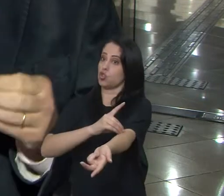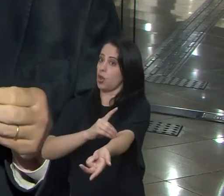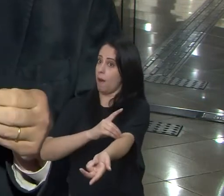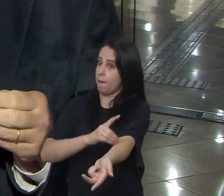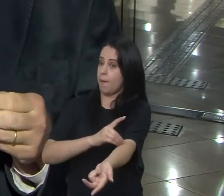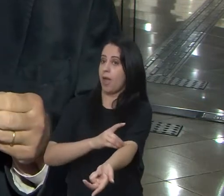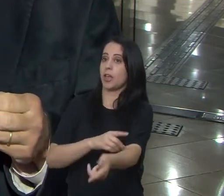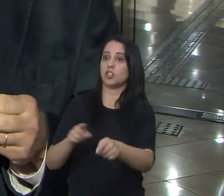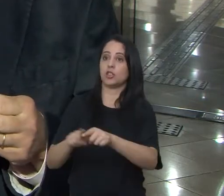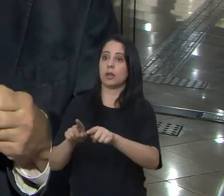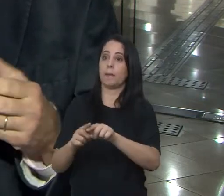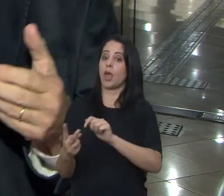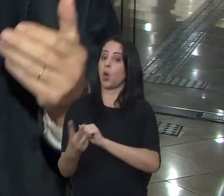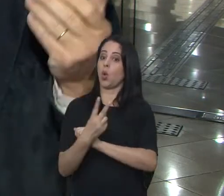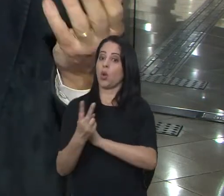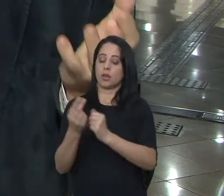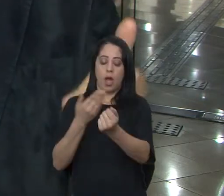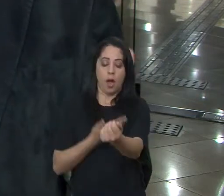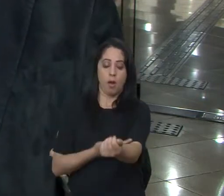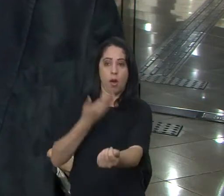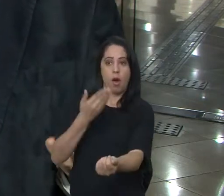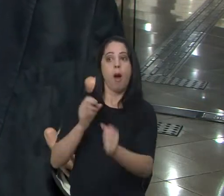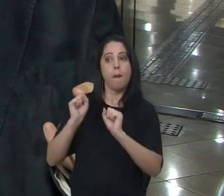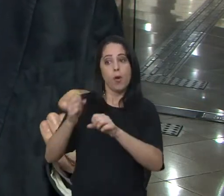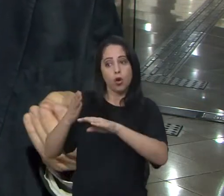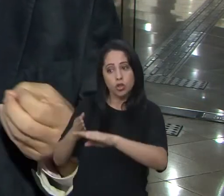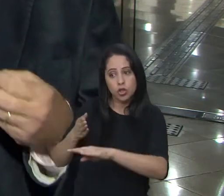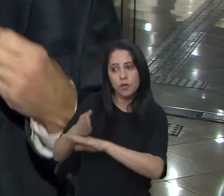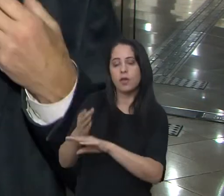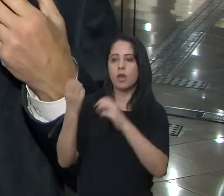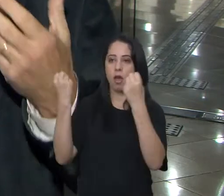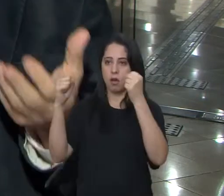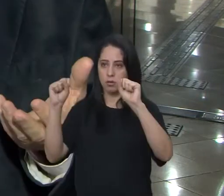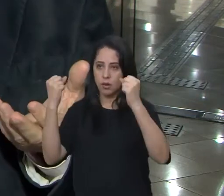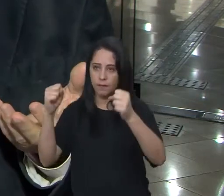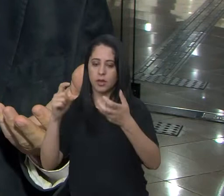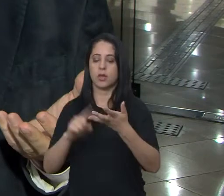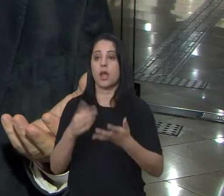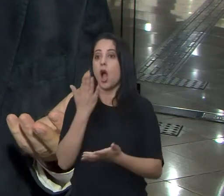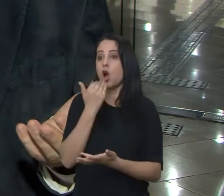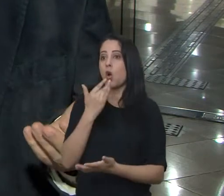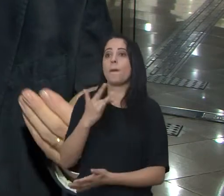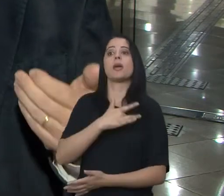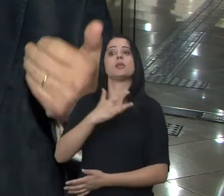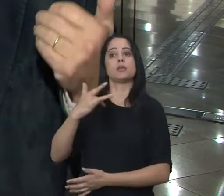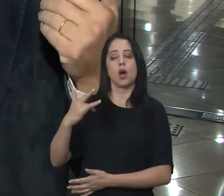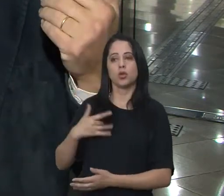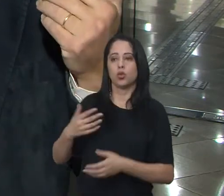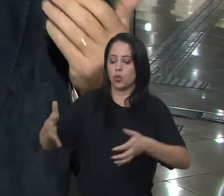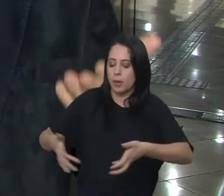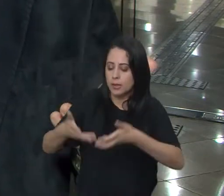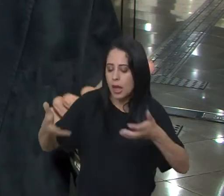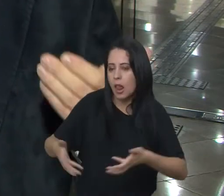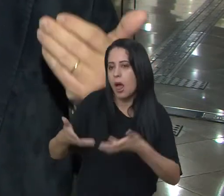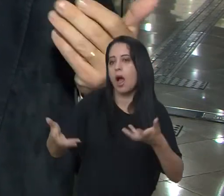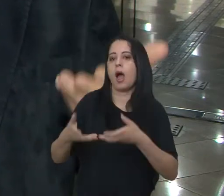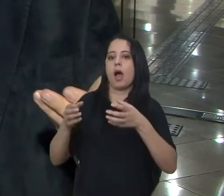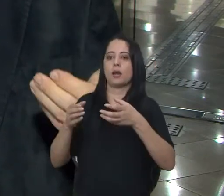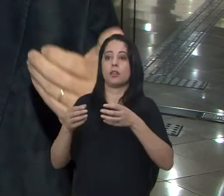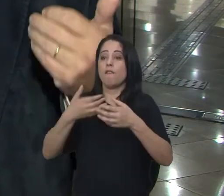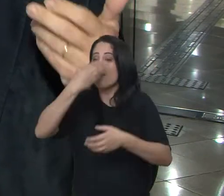tratar adequadamente a pressão arterial, fazer atividade física, ter uma alimentação saudável, com bastante